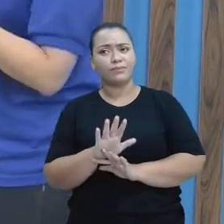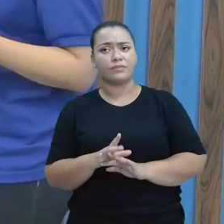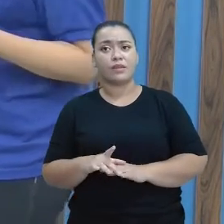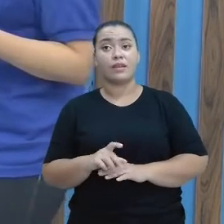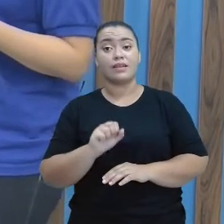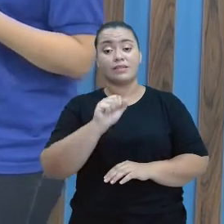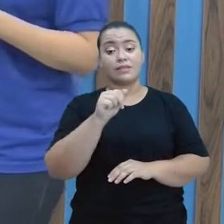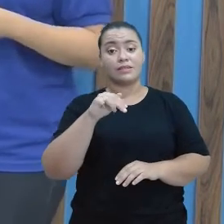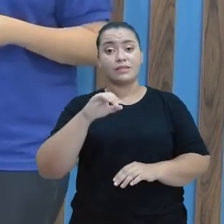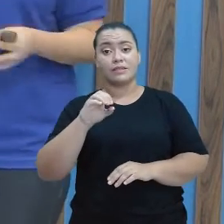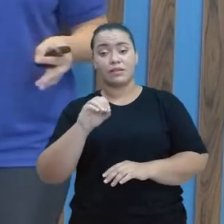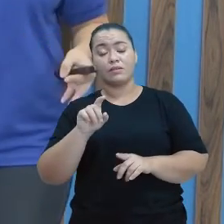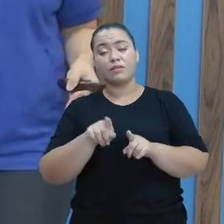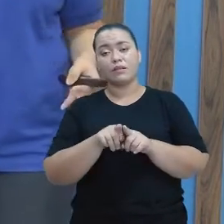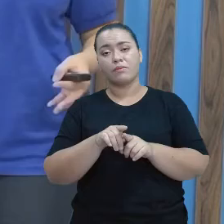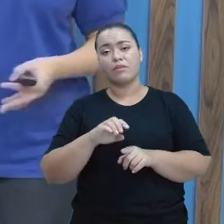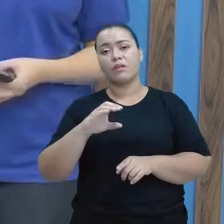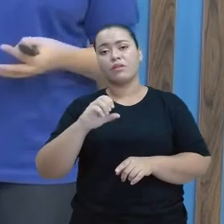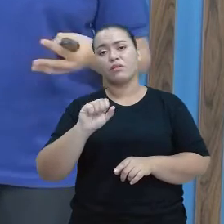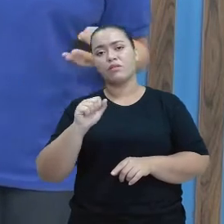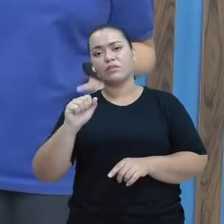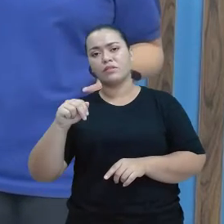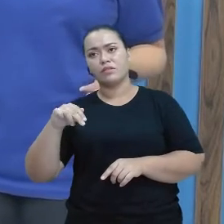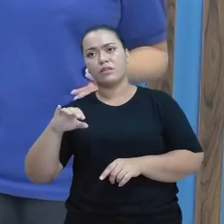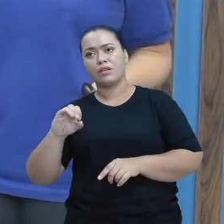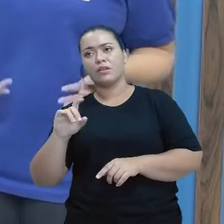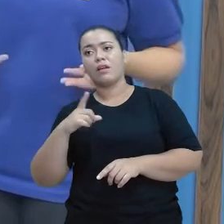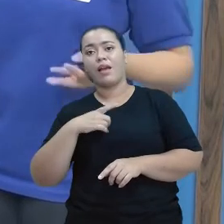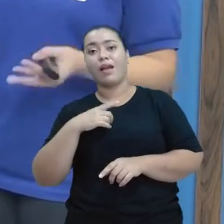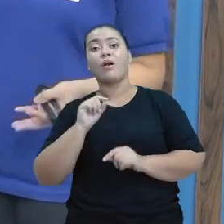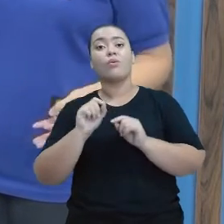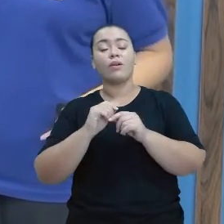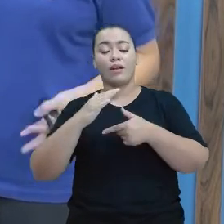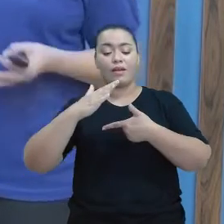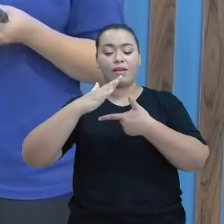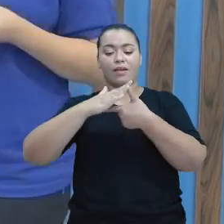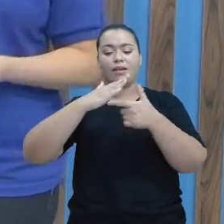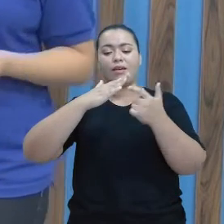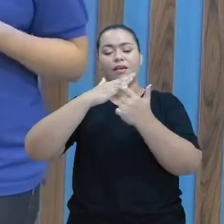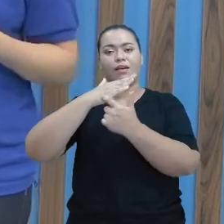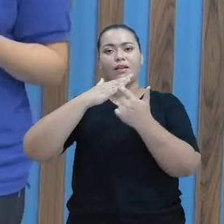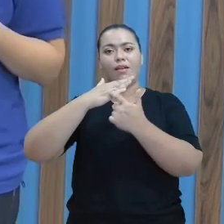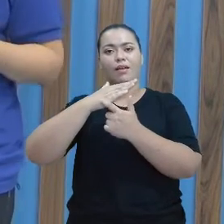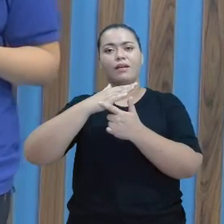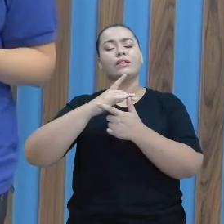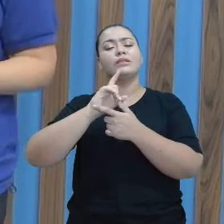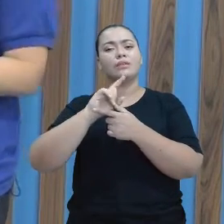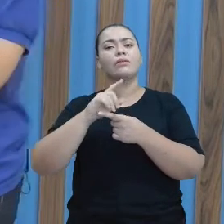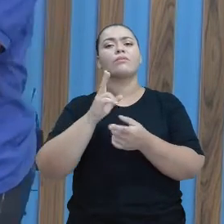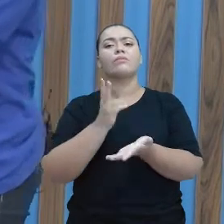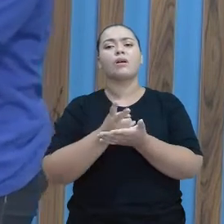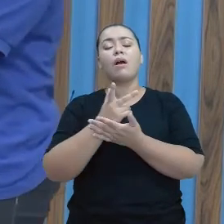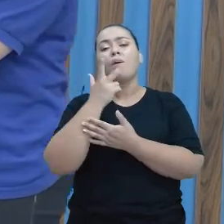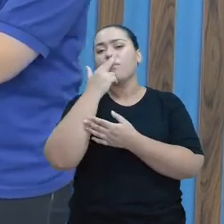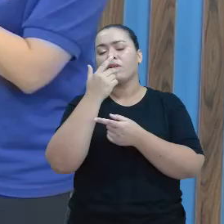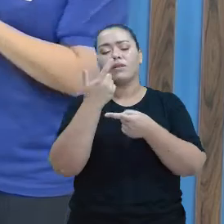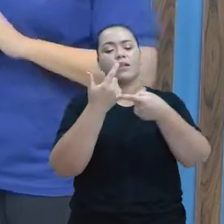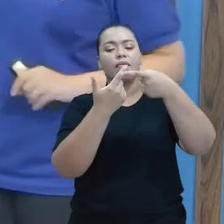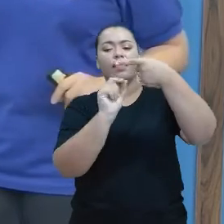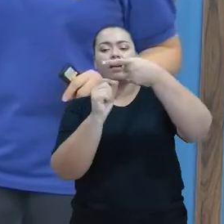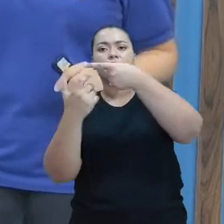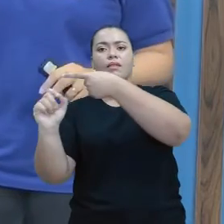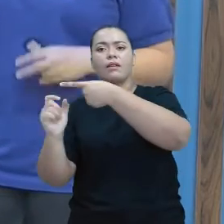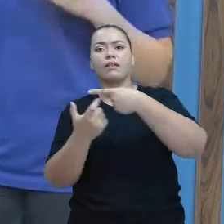e no cosseno a gente vai ter todos os denominadores idênticos, já que o nosso denominador sempre vai ser a hipotenusa para essas